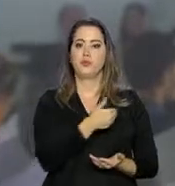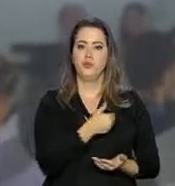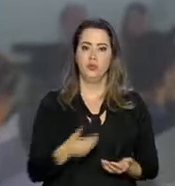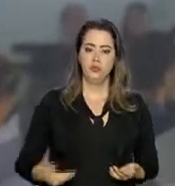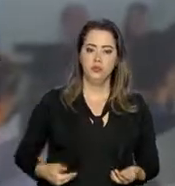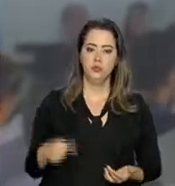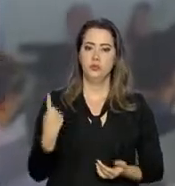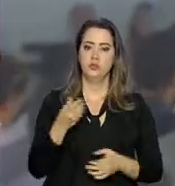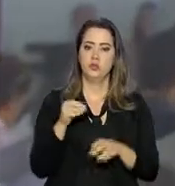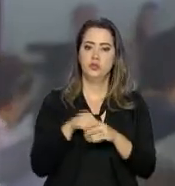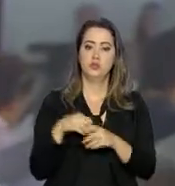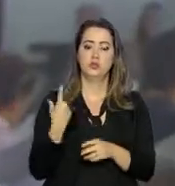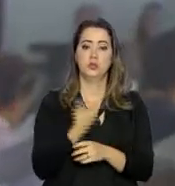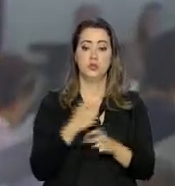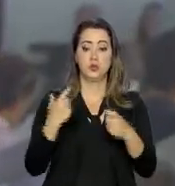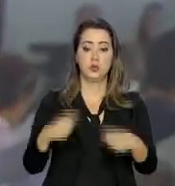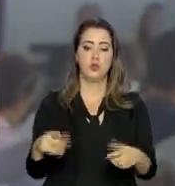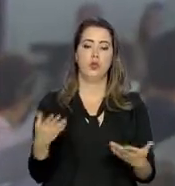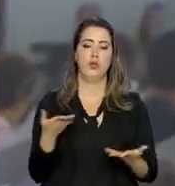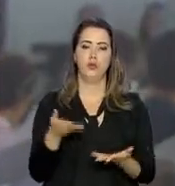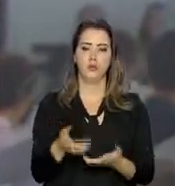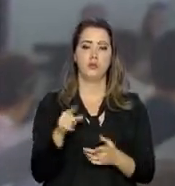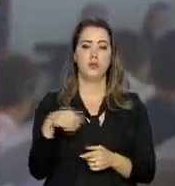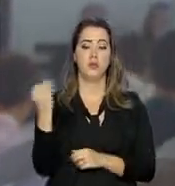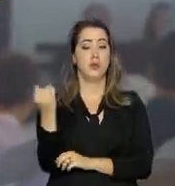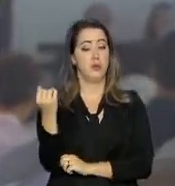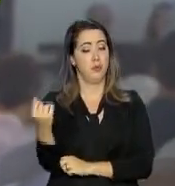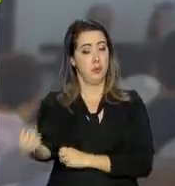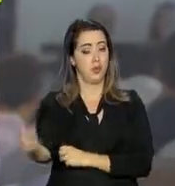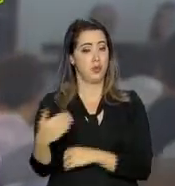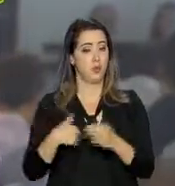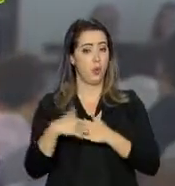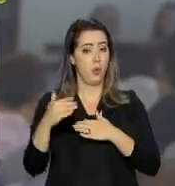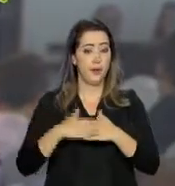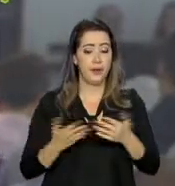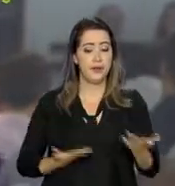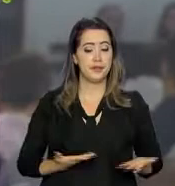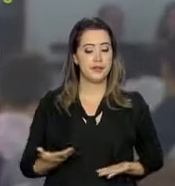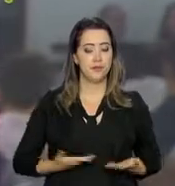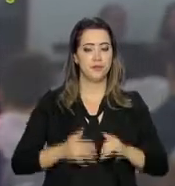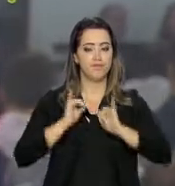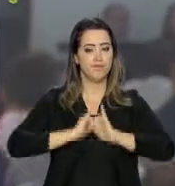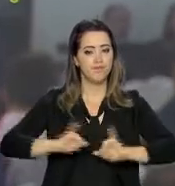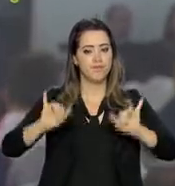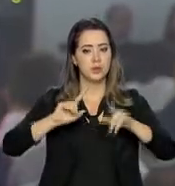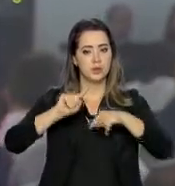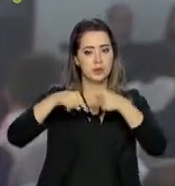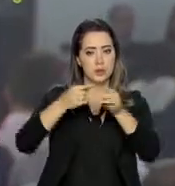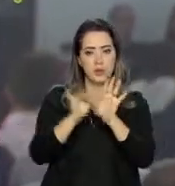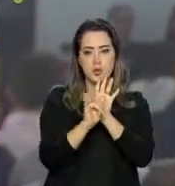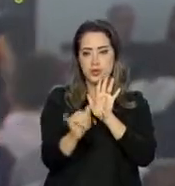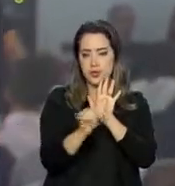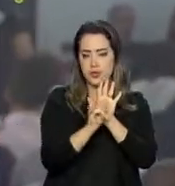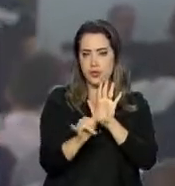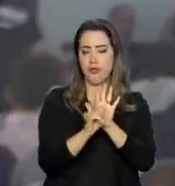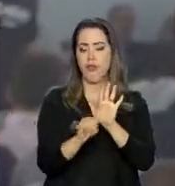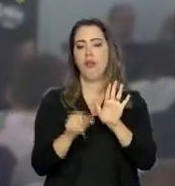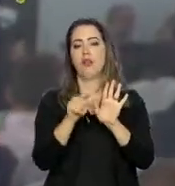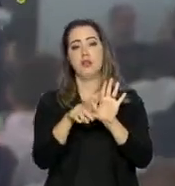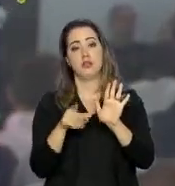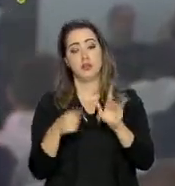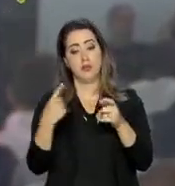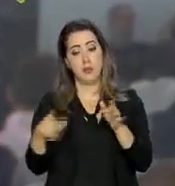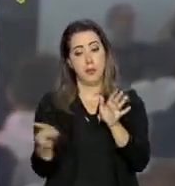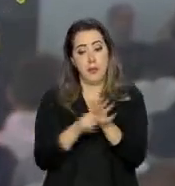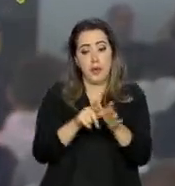unidades de conservação e isso é fundamental para que todo e qualquer serviço que vem a ser lançado nos editais contemplam interesse